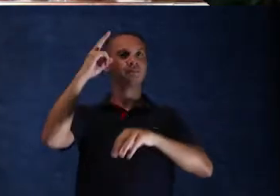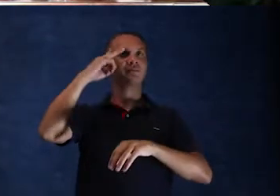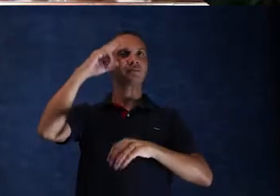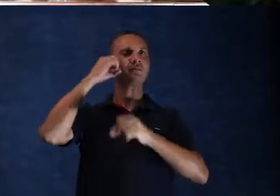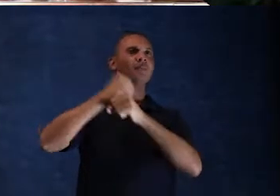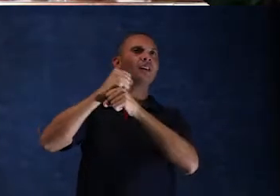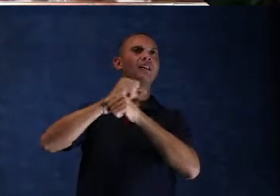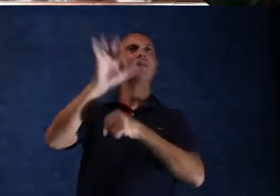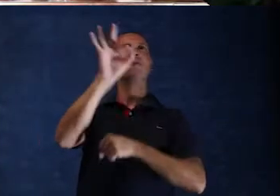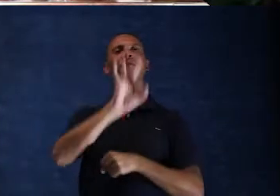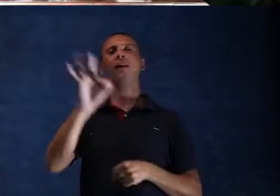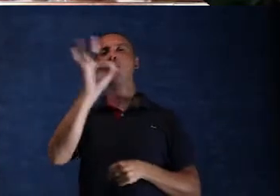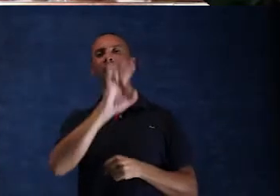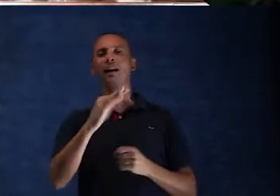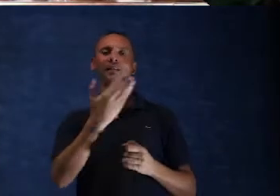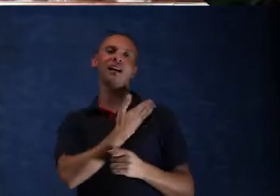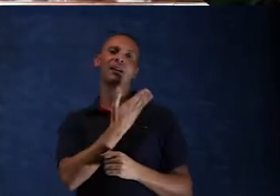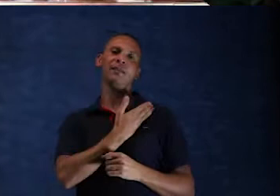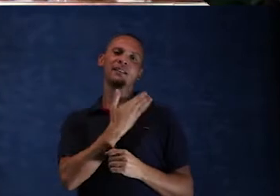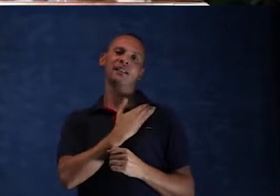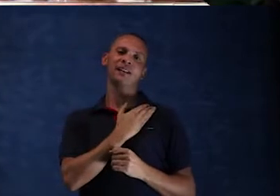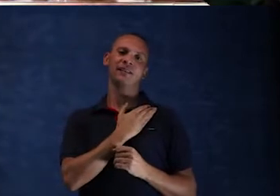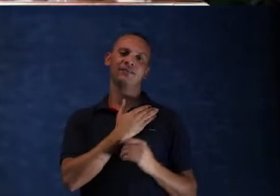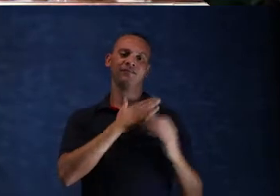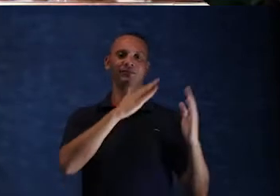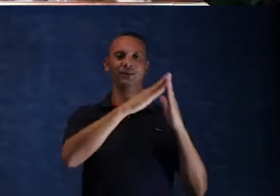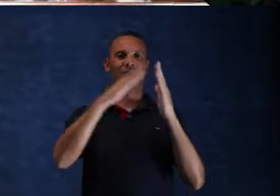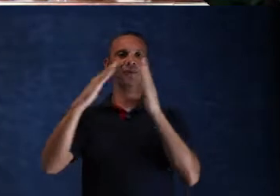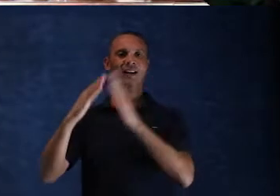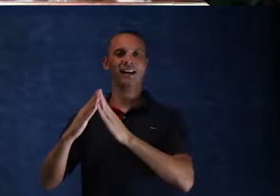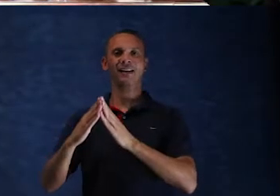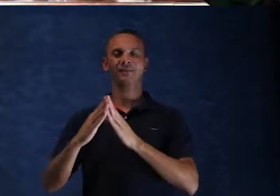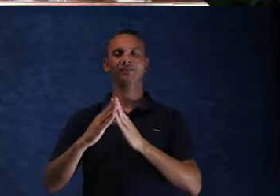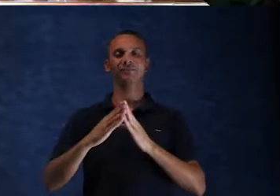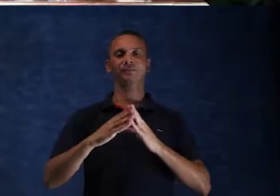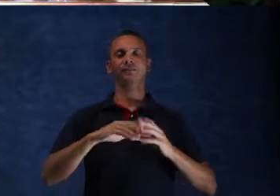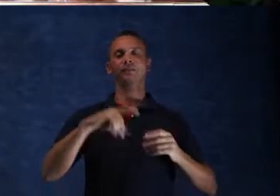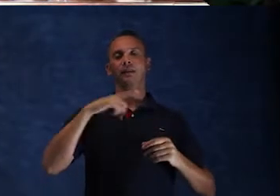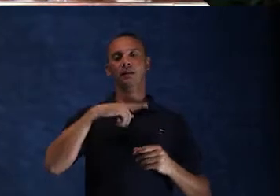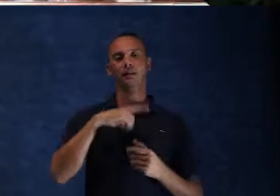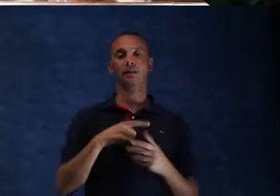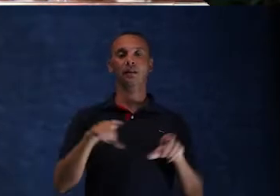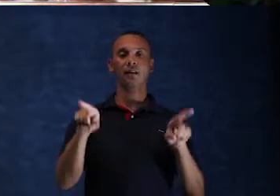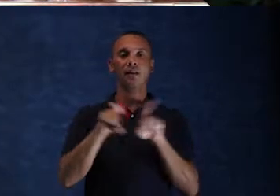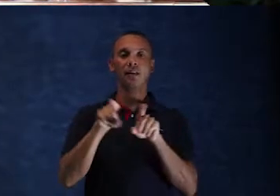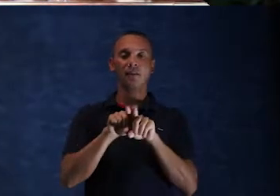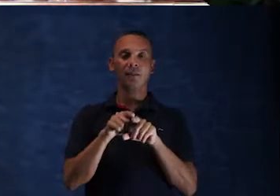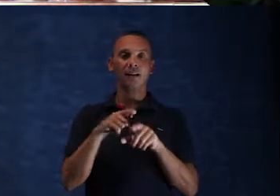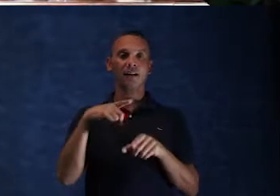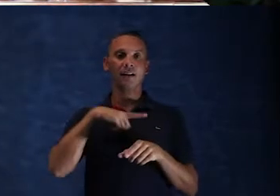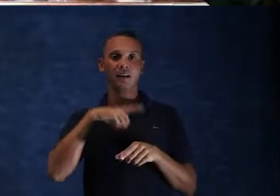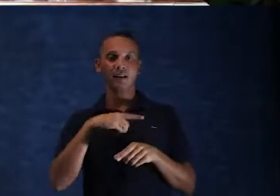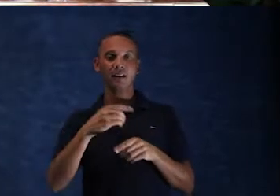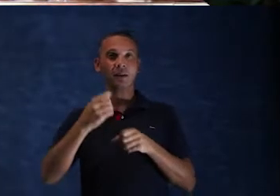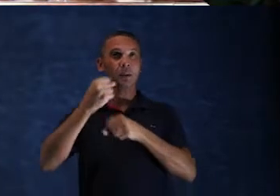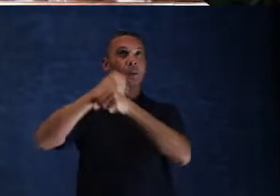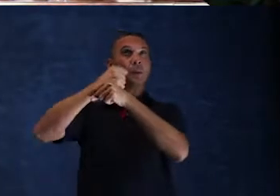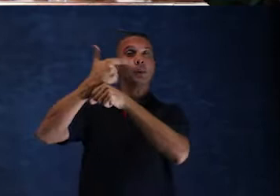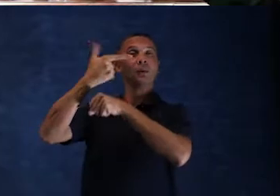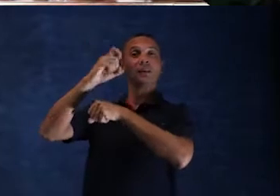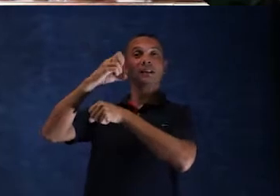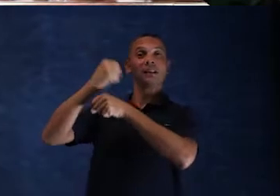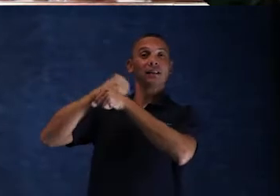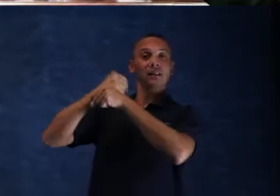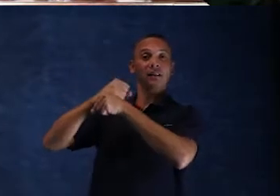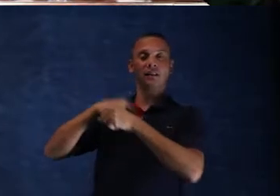os colegas da República Paradiso, uma das muitas da cidade de Ouro Preto. Além da aproximação, ocorrida há 25